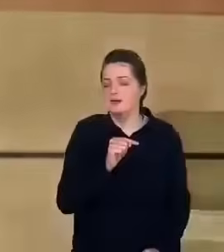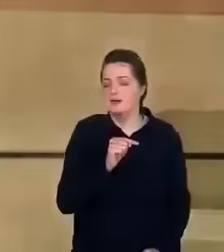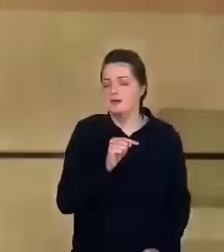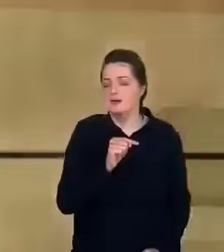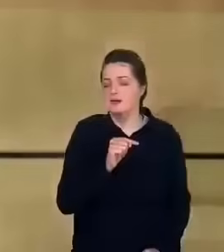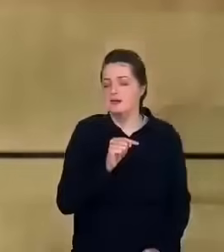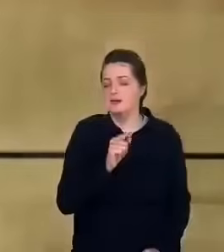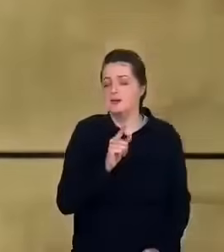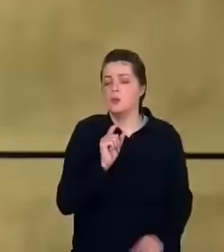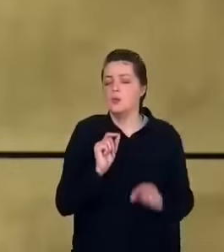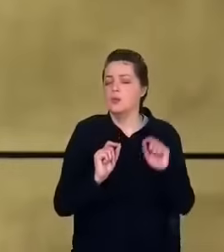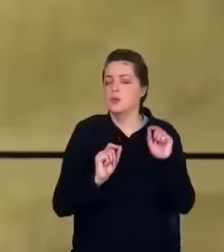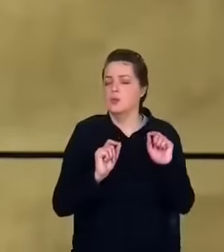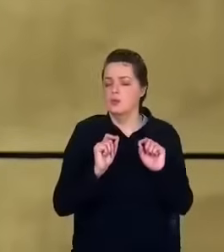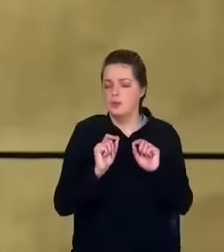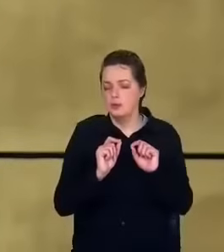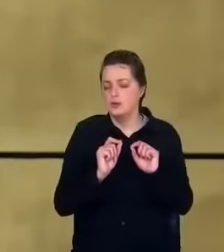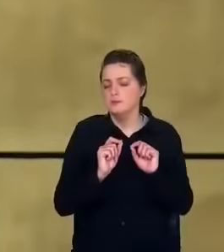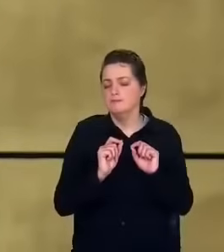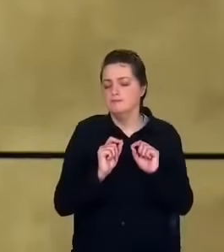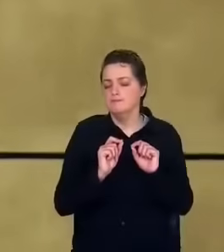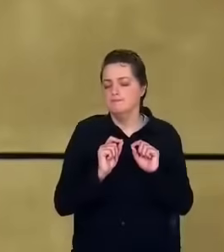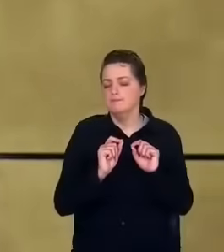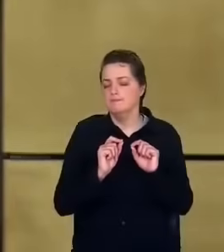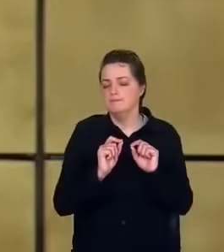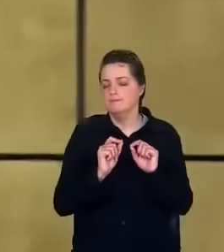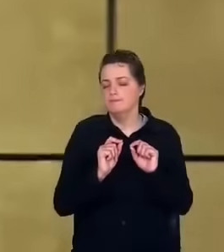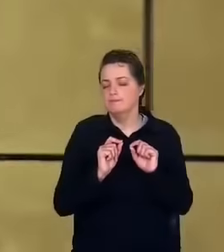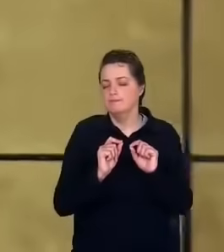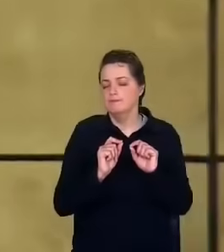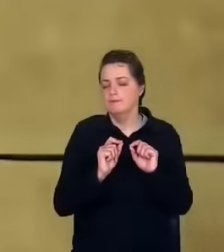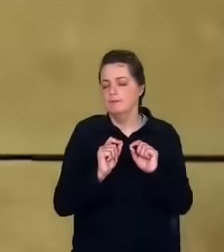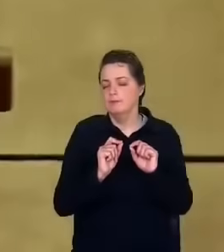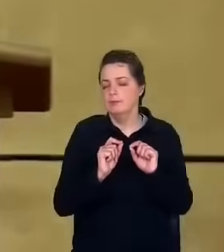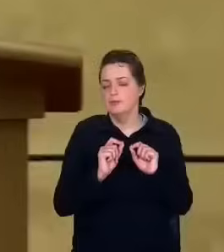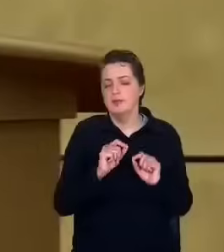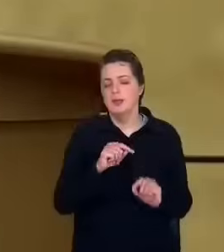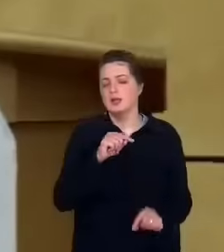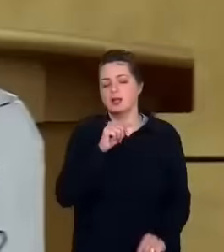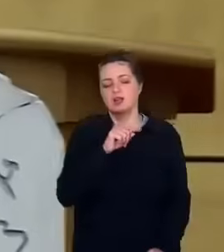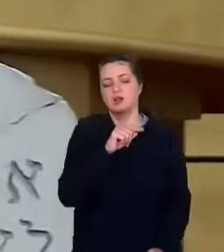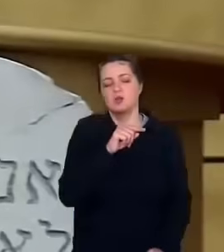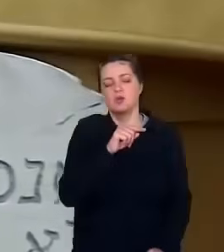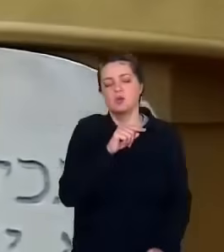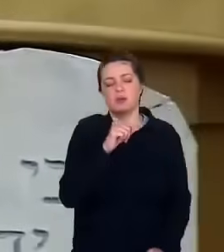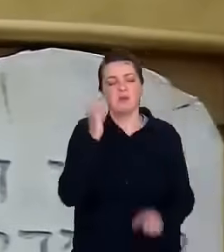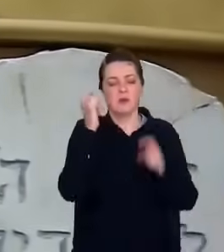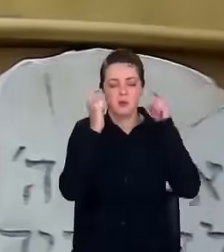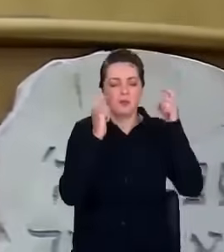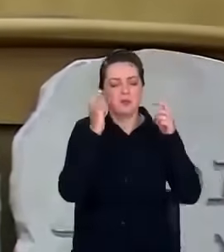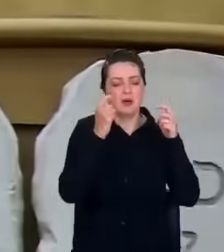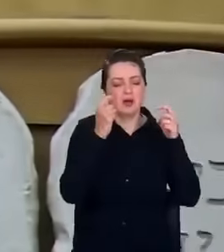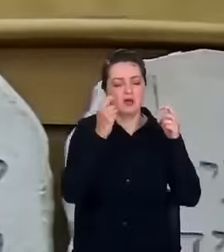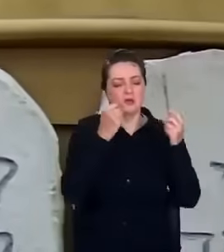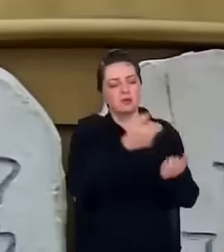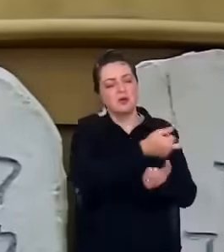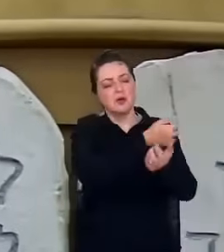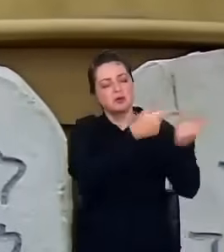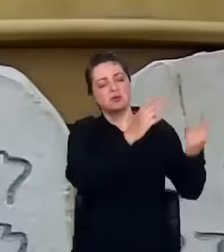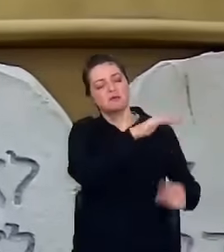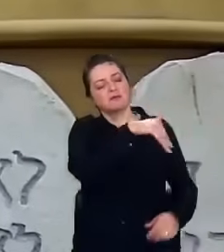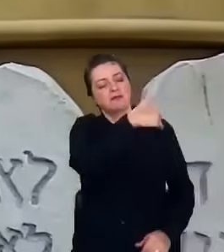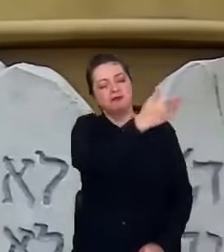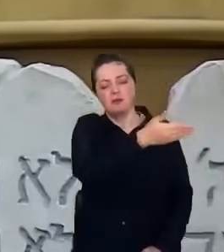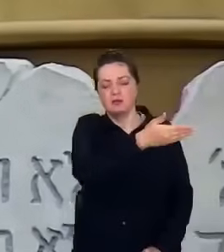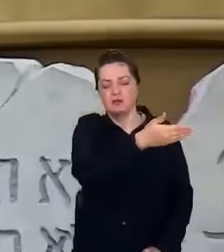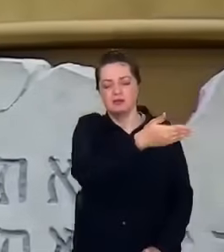confundida com as outras ofertas, com as luzes